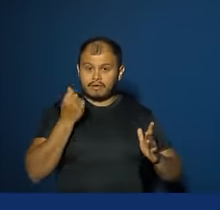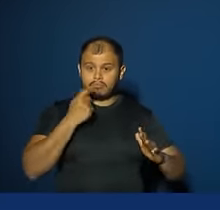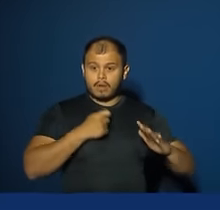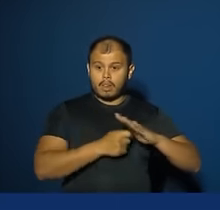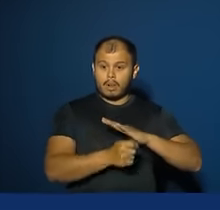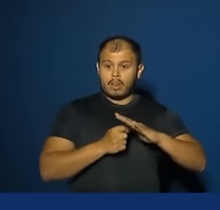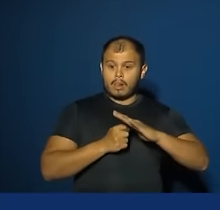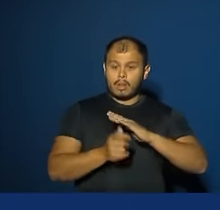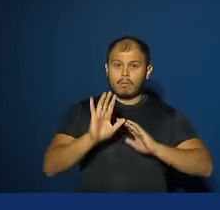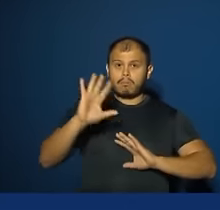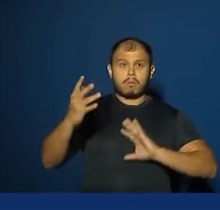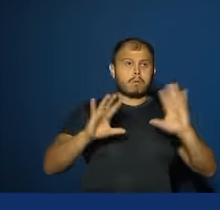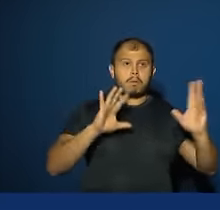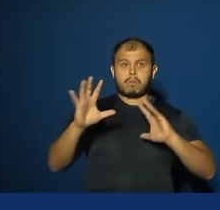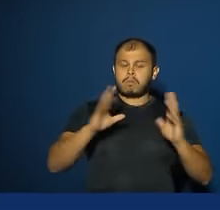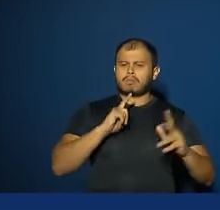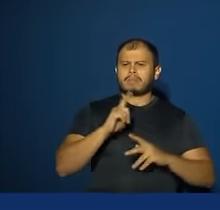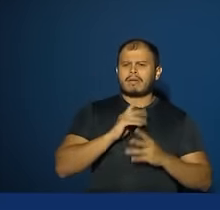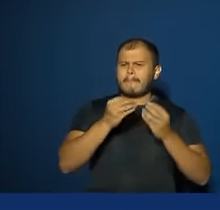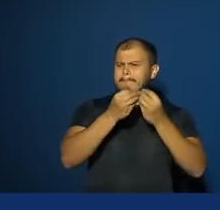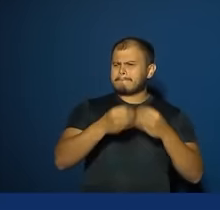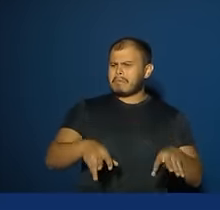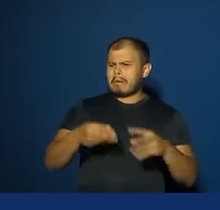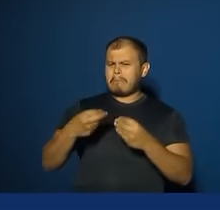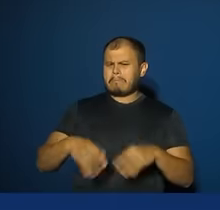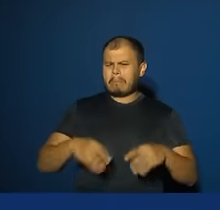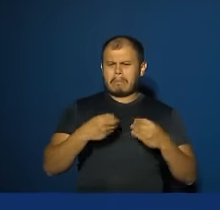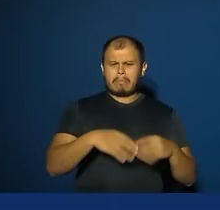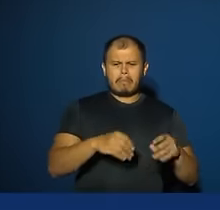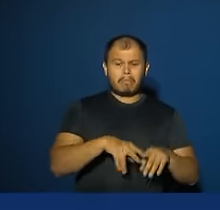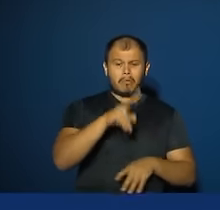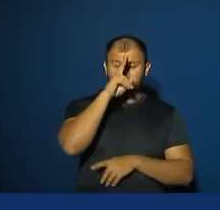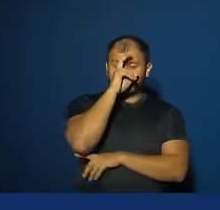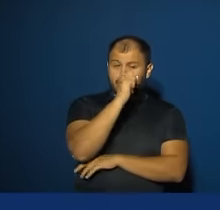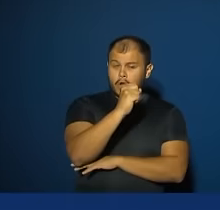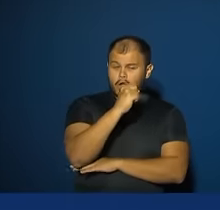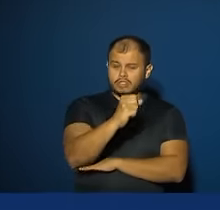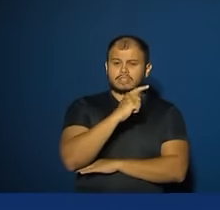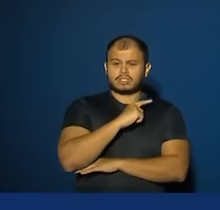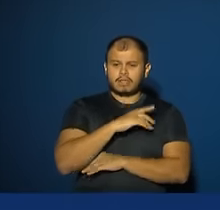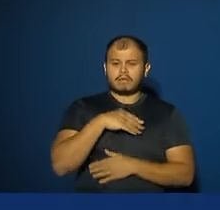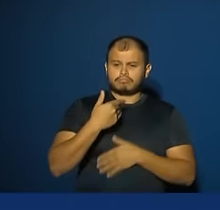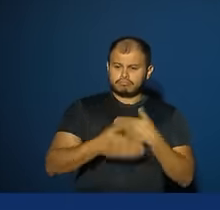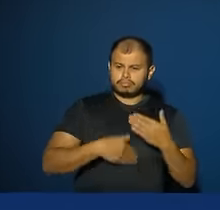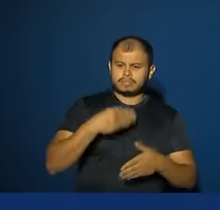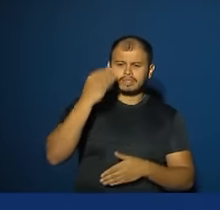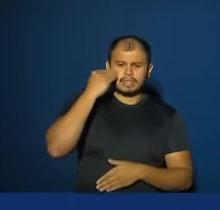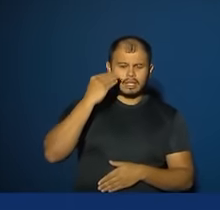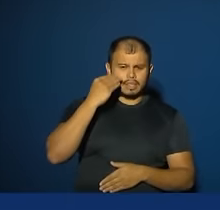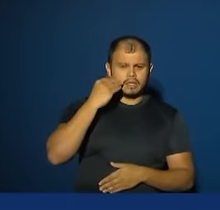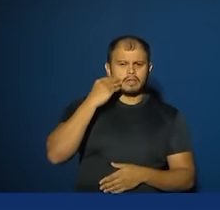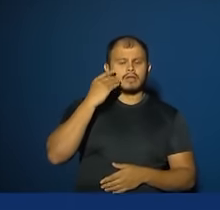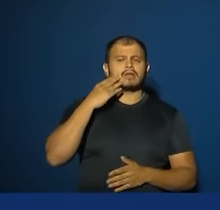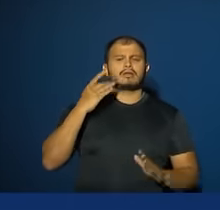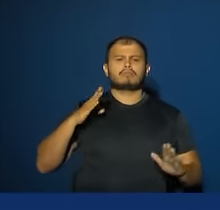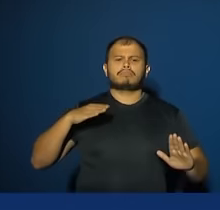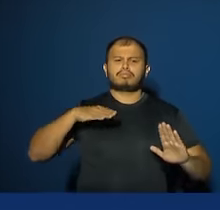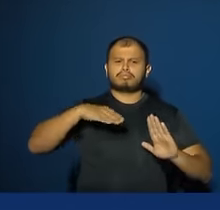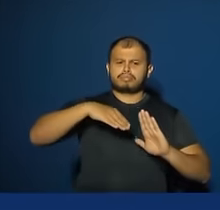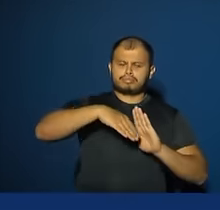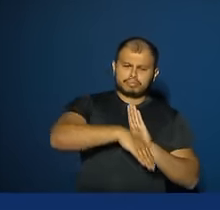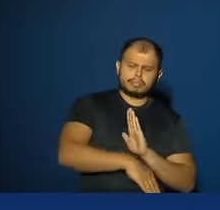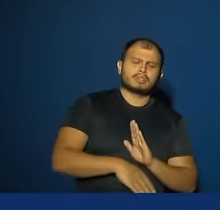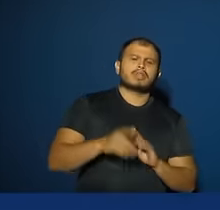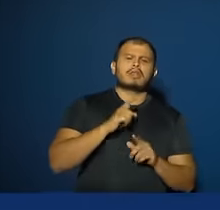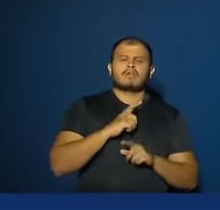foi realmente um desastre, né? A gente veio de um ritmo de resgate líquido na indústria de fundos de ações